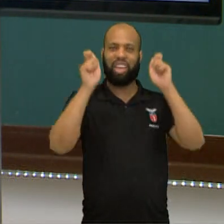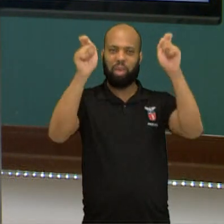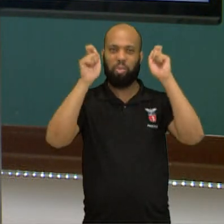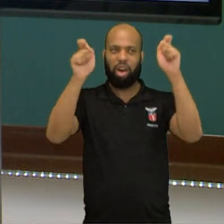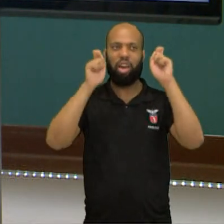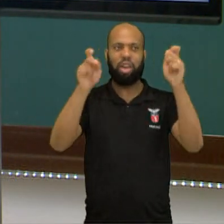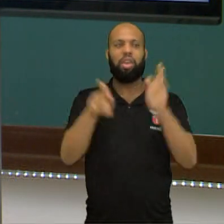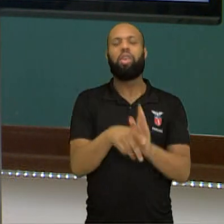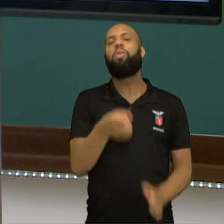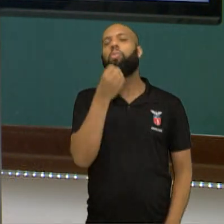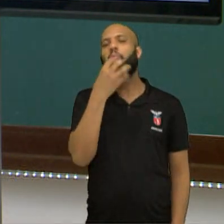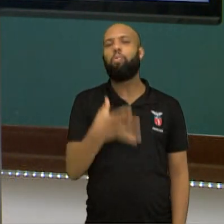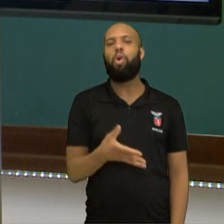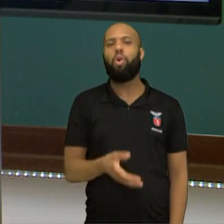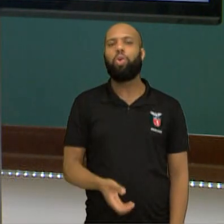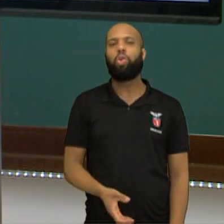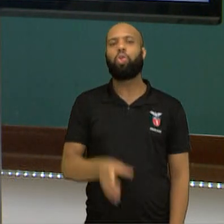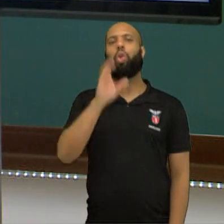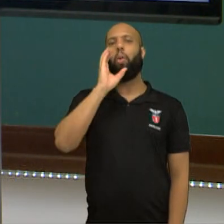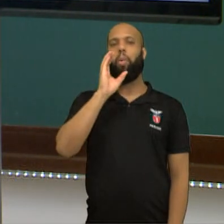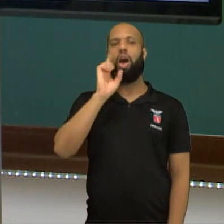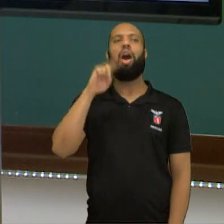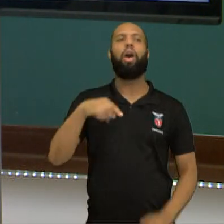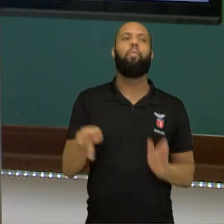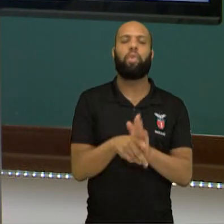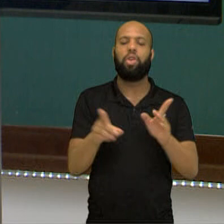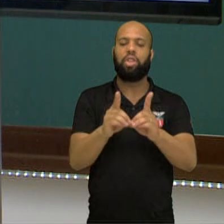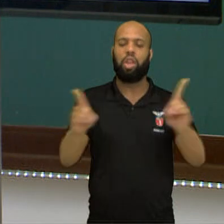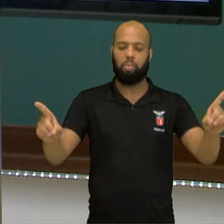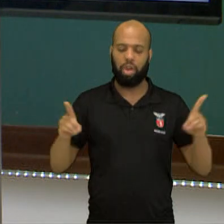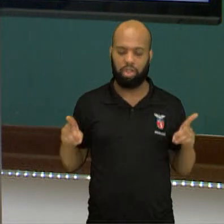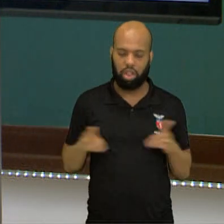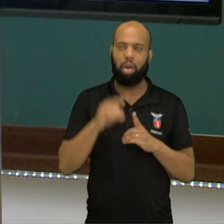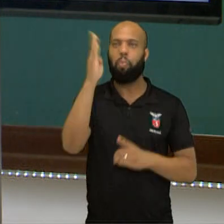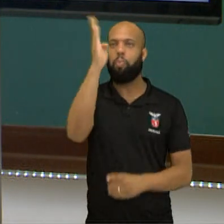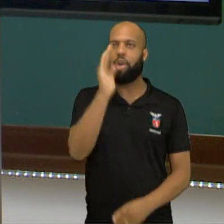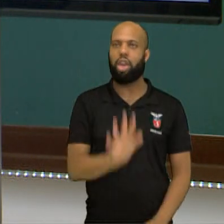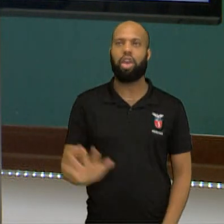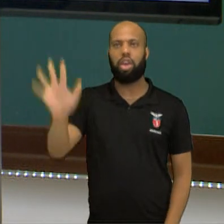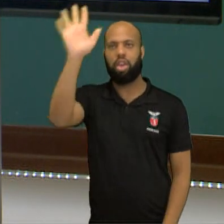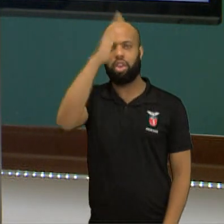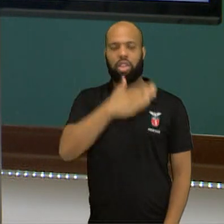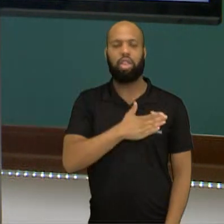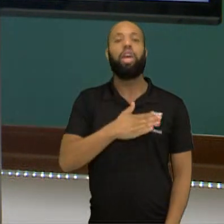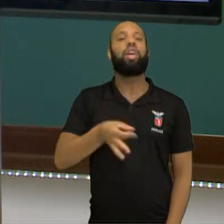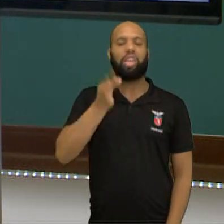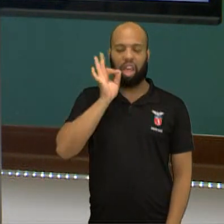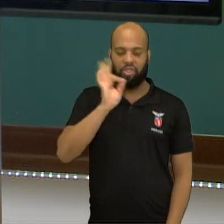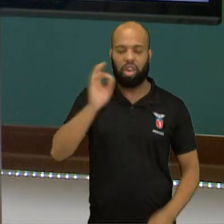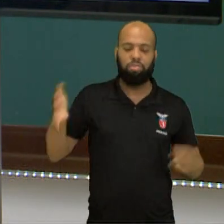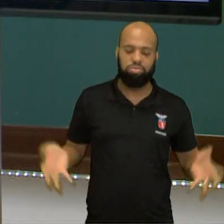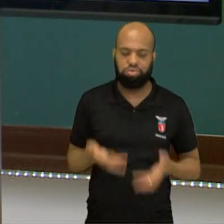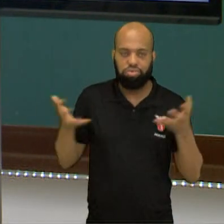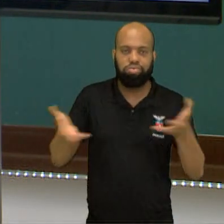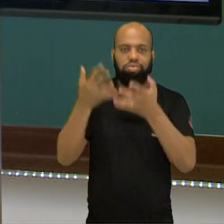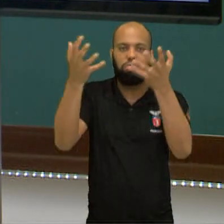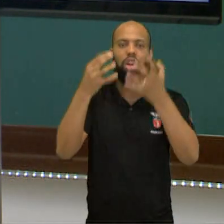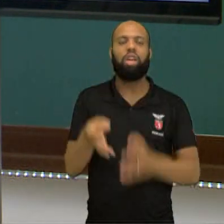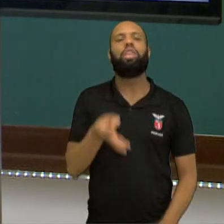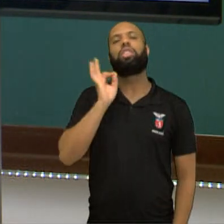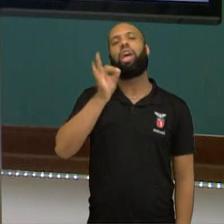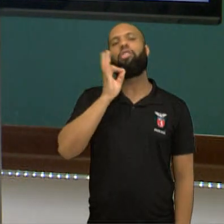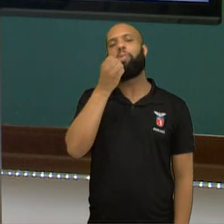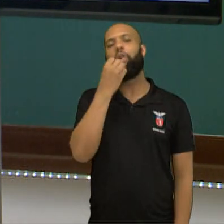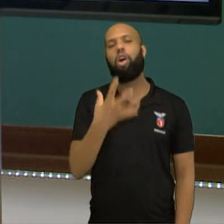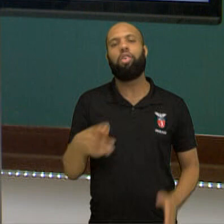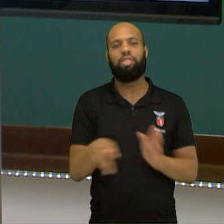Boa Bebida, uma campanha do Departamento Nacional de Café, incentivando então essa boa bebida